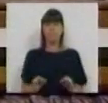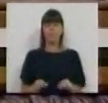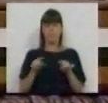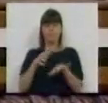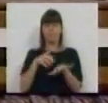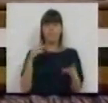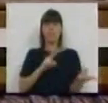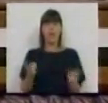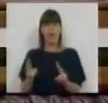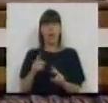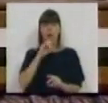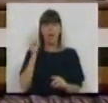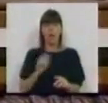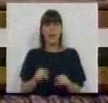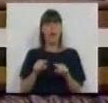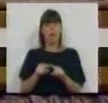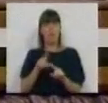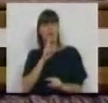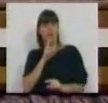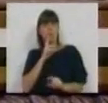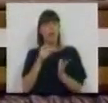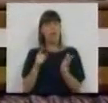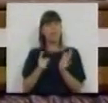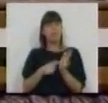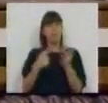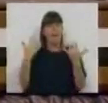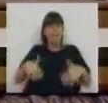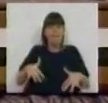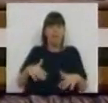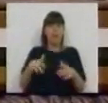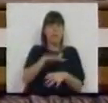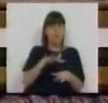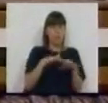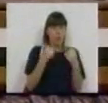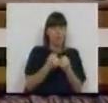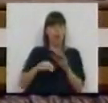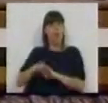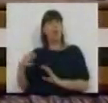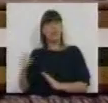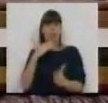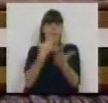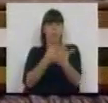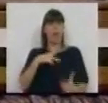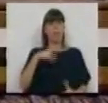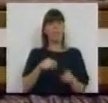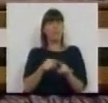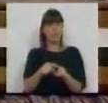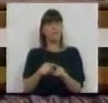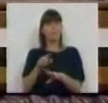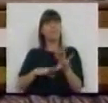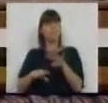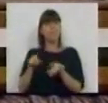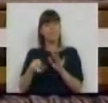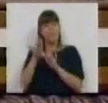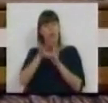neste Parlamento uma alternativa capaz de responder às situações de emergência social em que a direita colocou Portugal e de o fazer